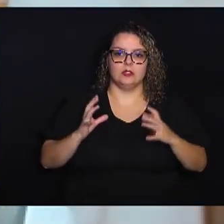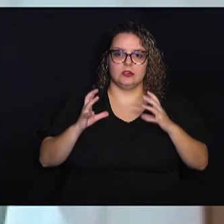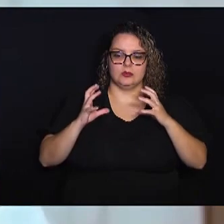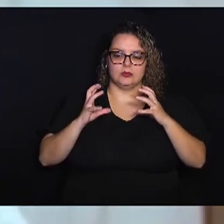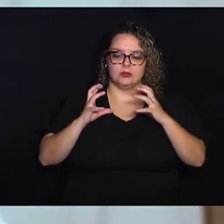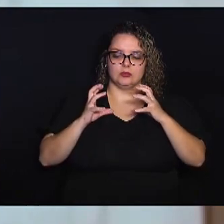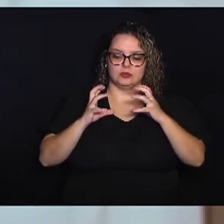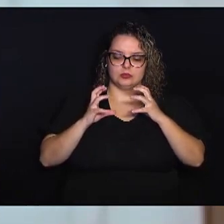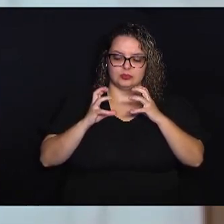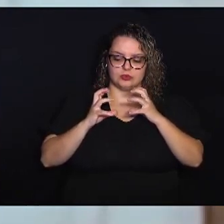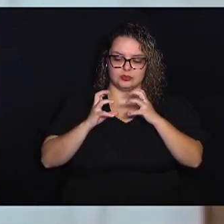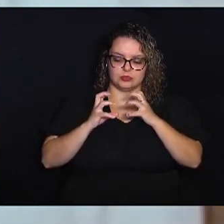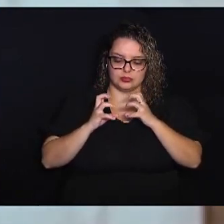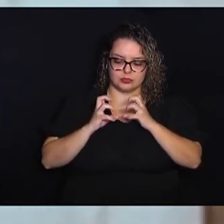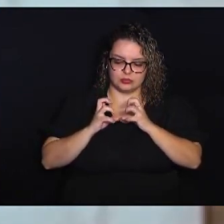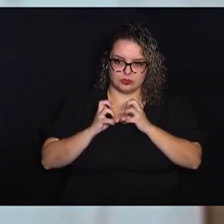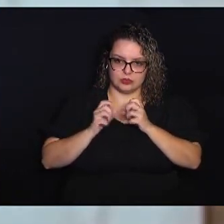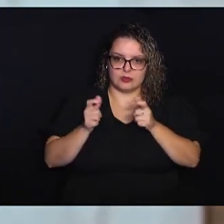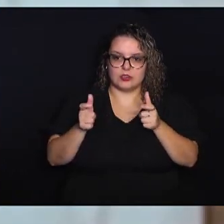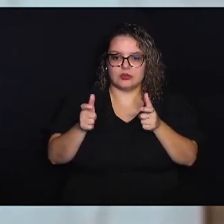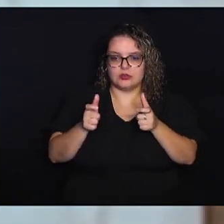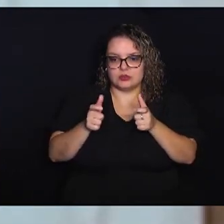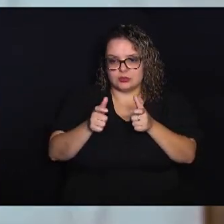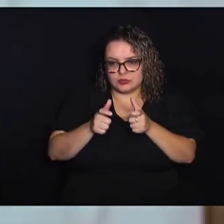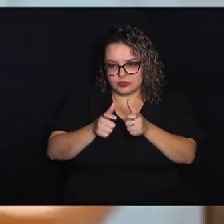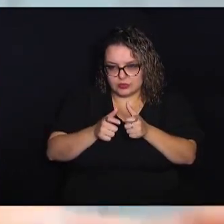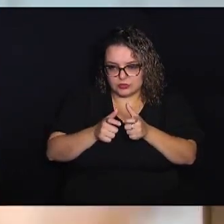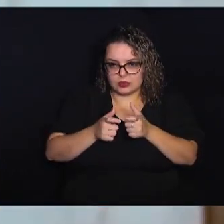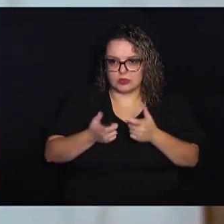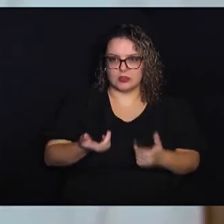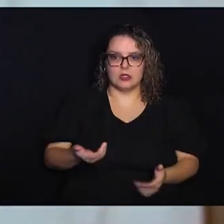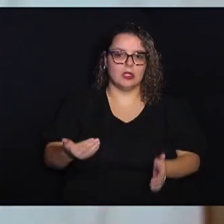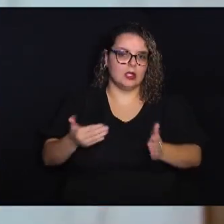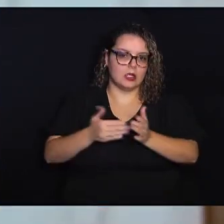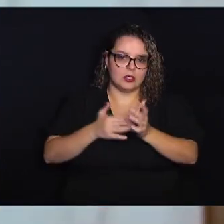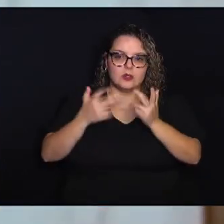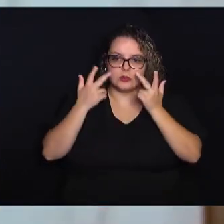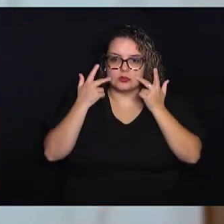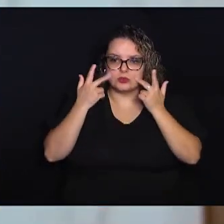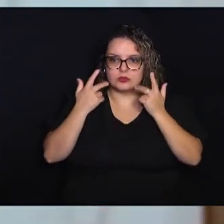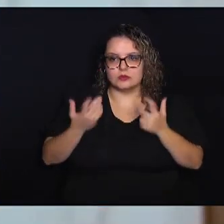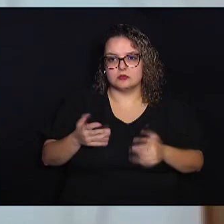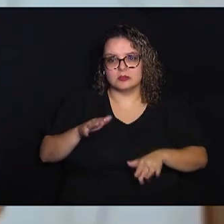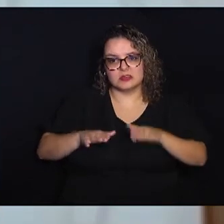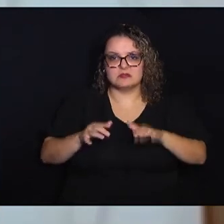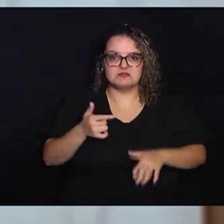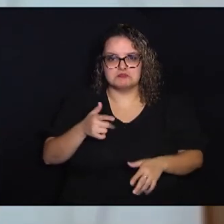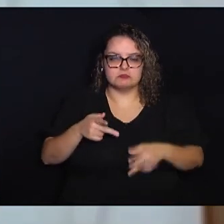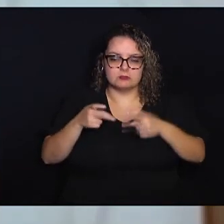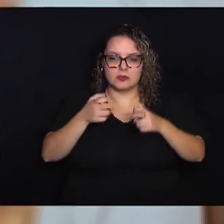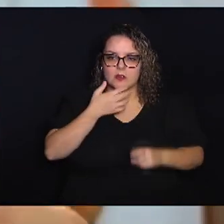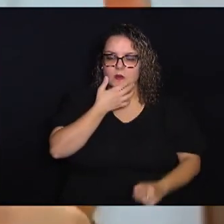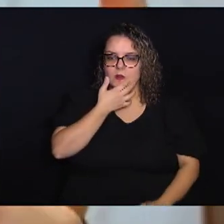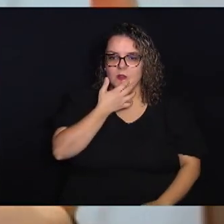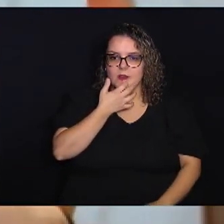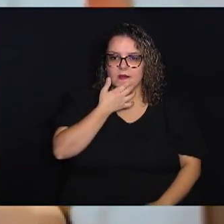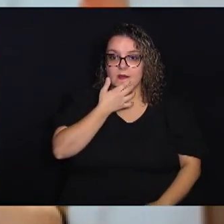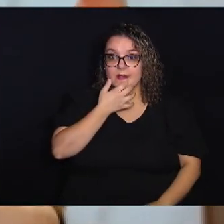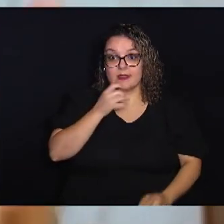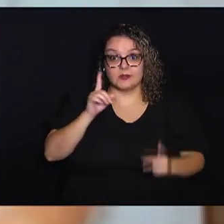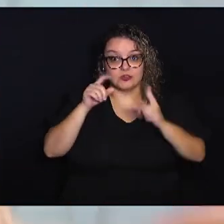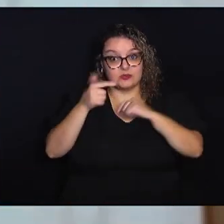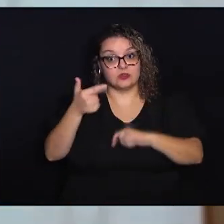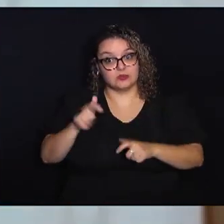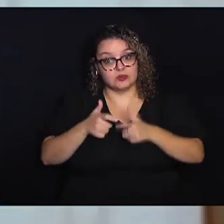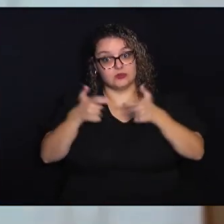essas estruturas elas vão reduzindo de tamanho, até ficarem muitas vezes imperceptíveis. Raros casos isso aí